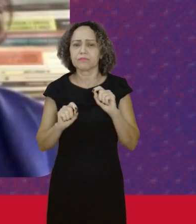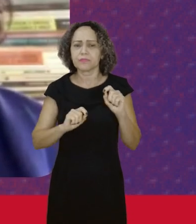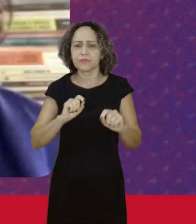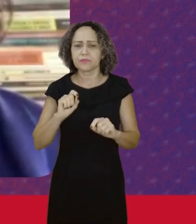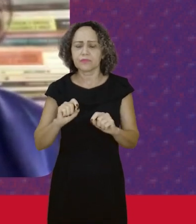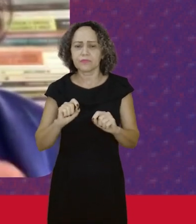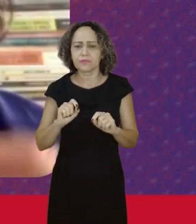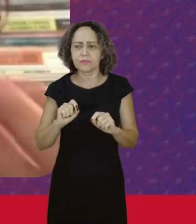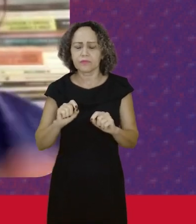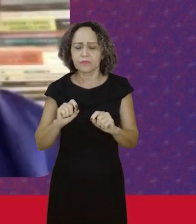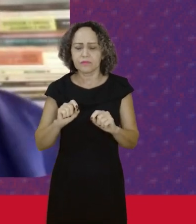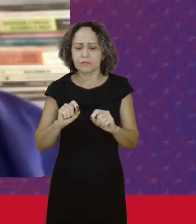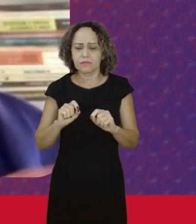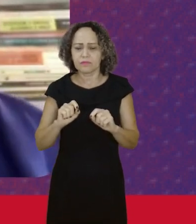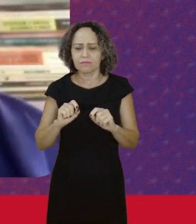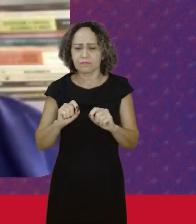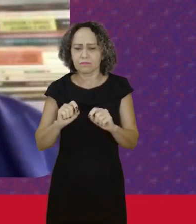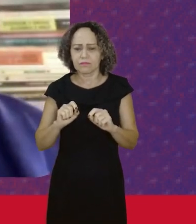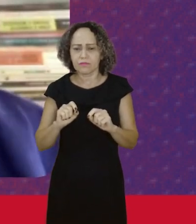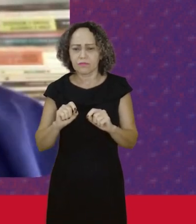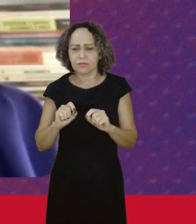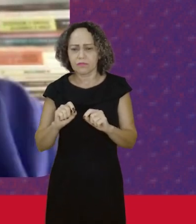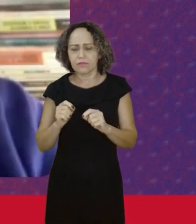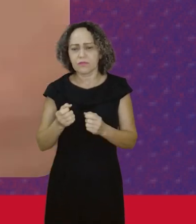e expressar